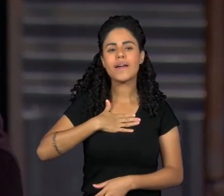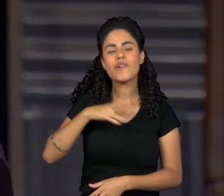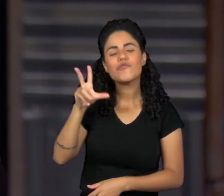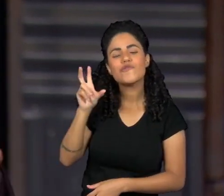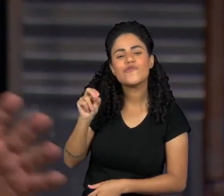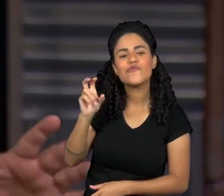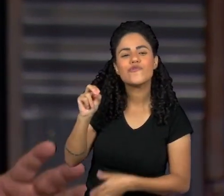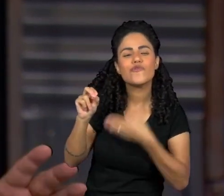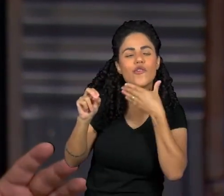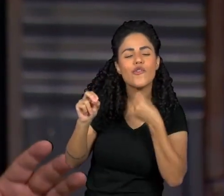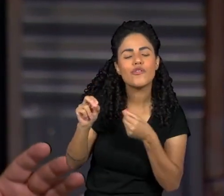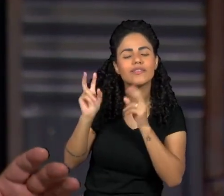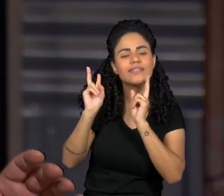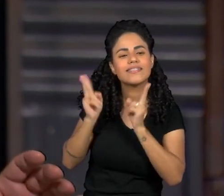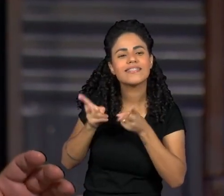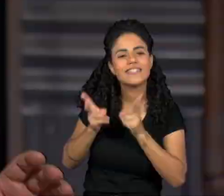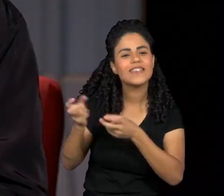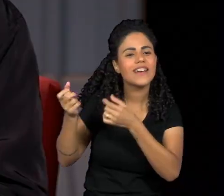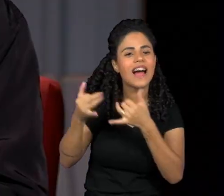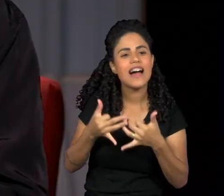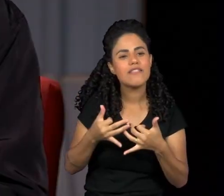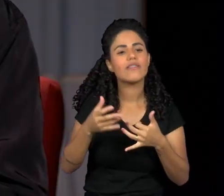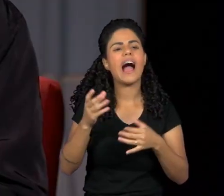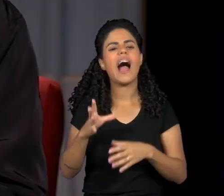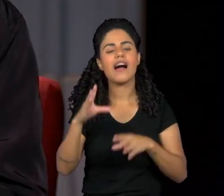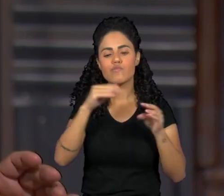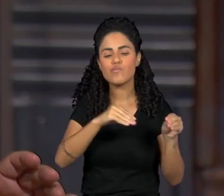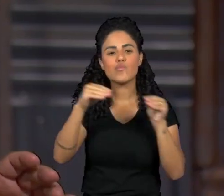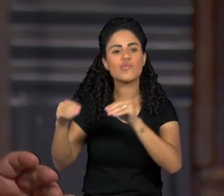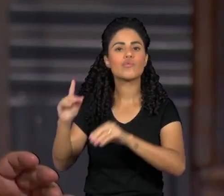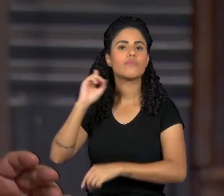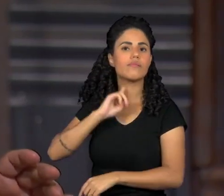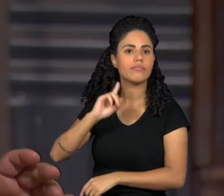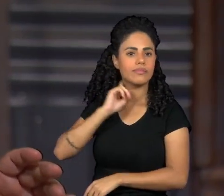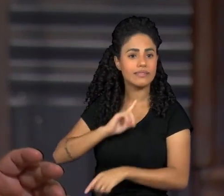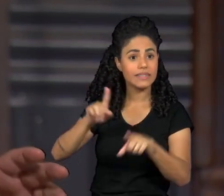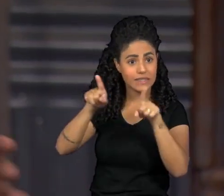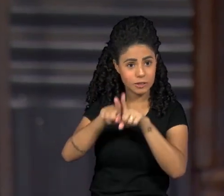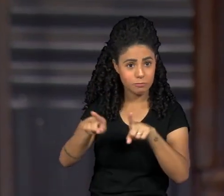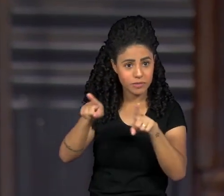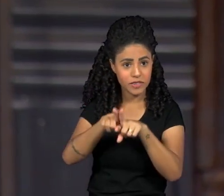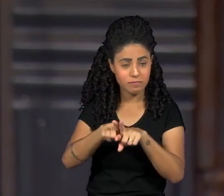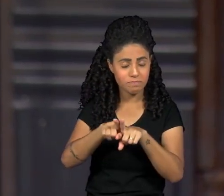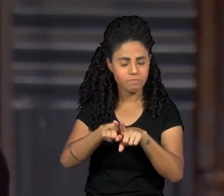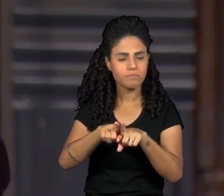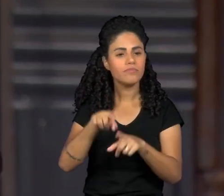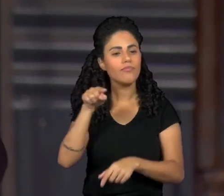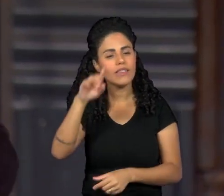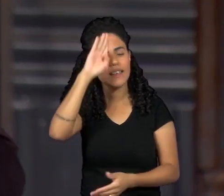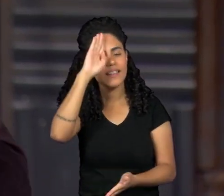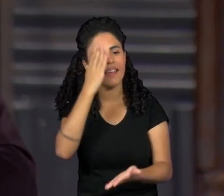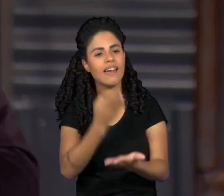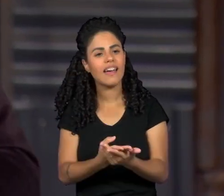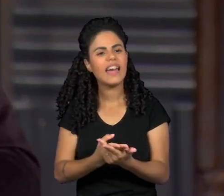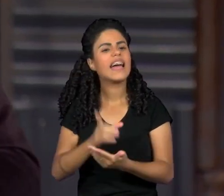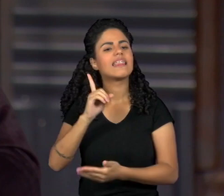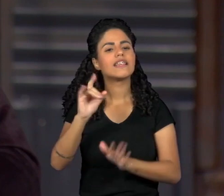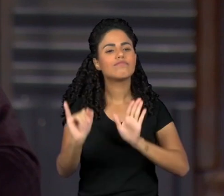Bahia para chegar em São Paulo, cansou, parou em Minas. Parou em Minas, sim. E creio que lá tem um